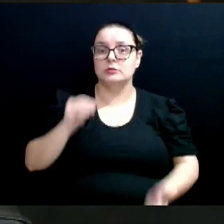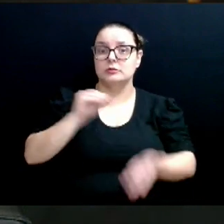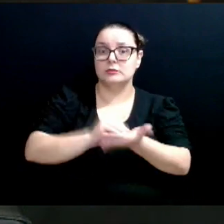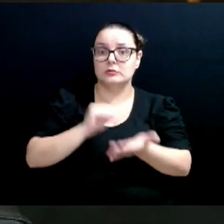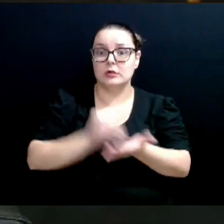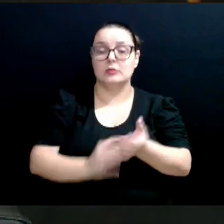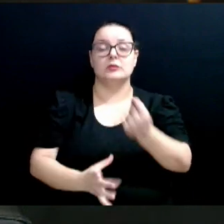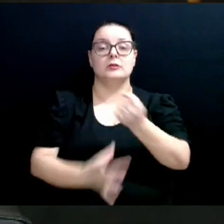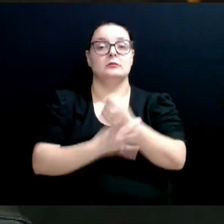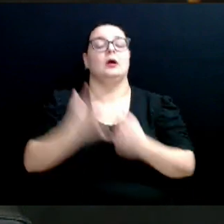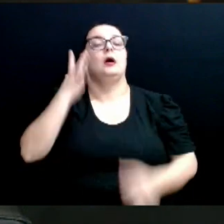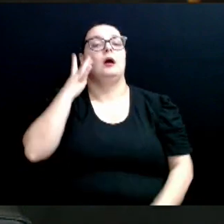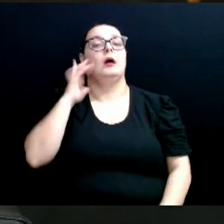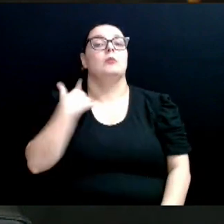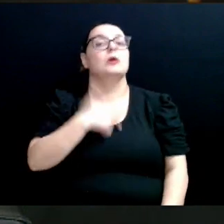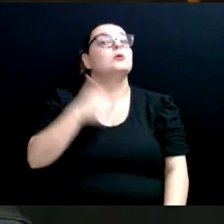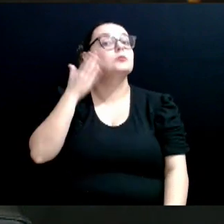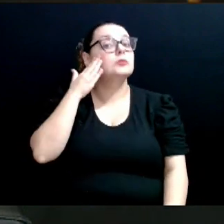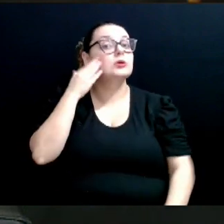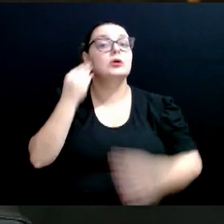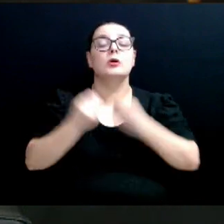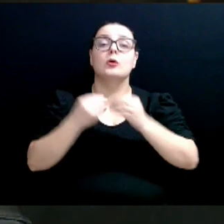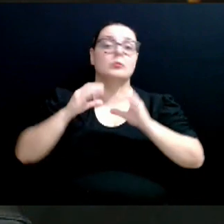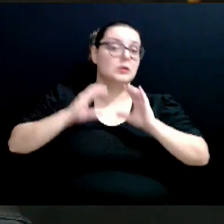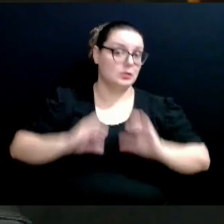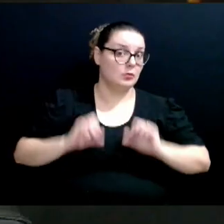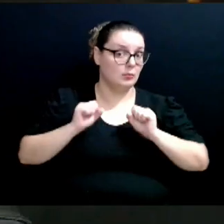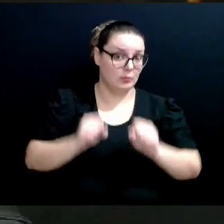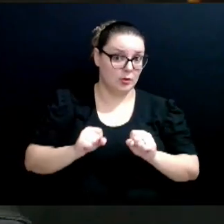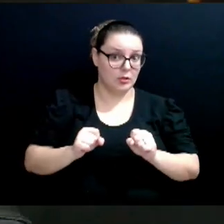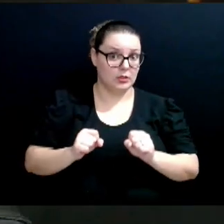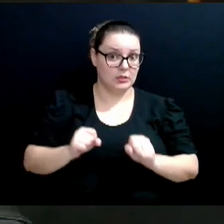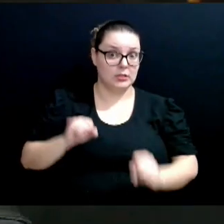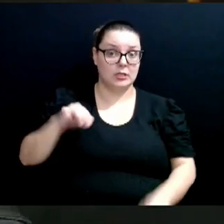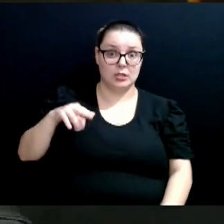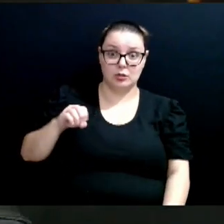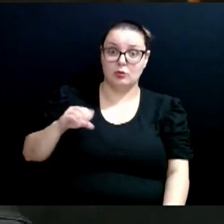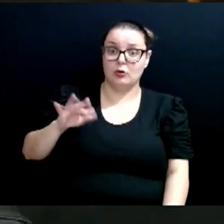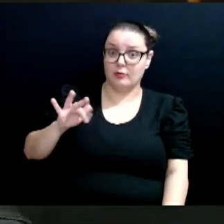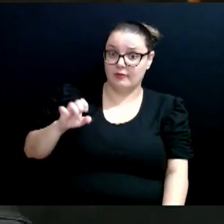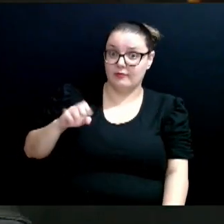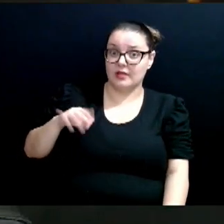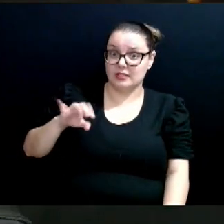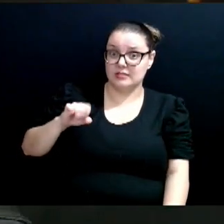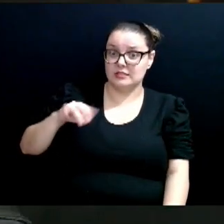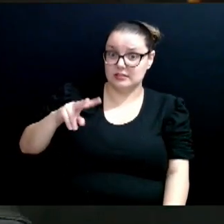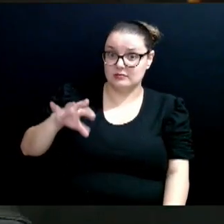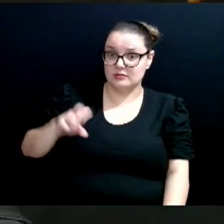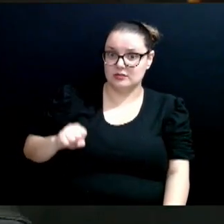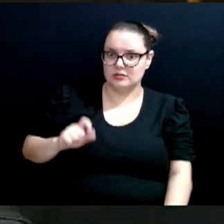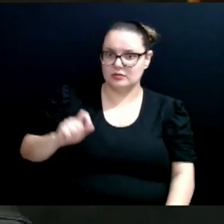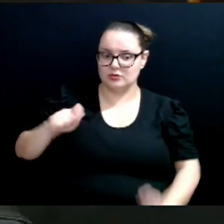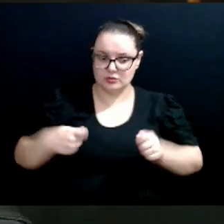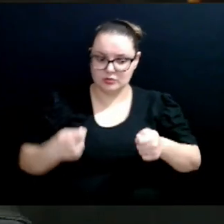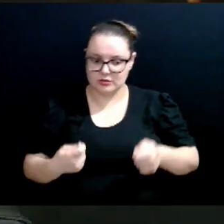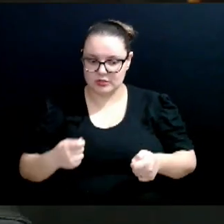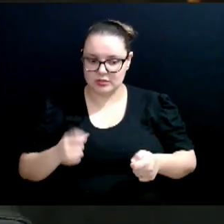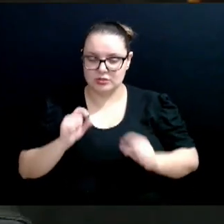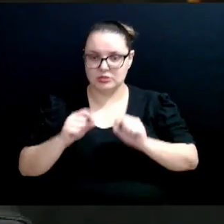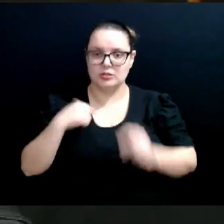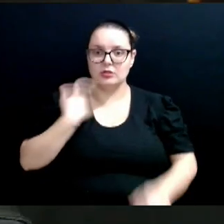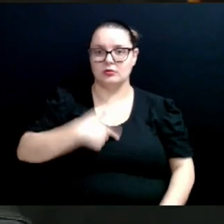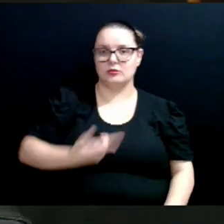a gente vai entender como esses comportamentos podem ser inofensivos, sinais de quem somos, ou indícios